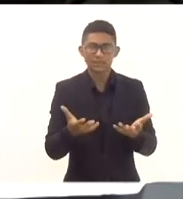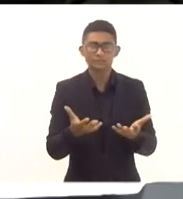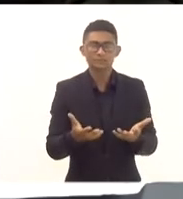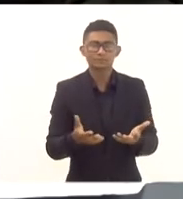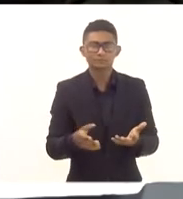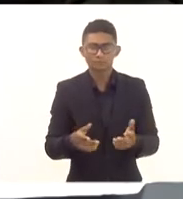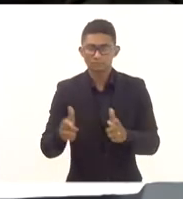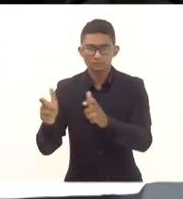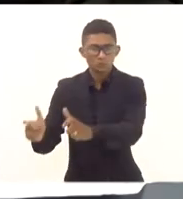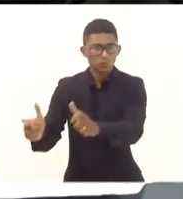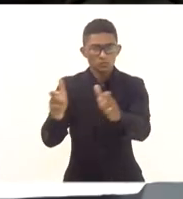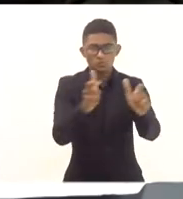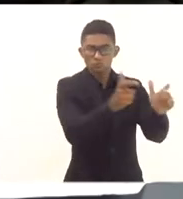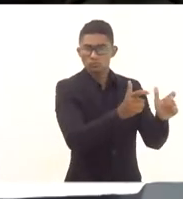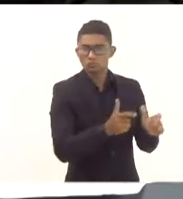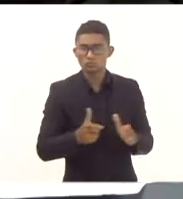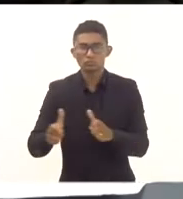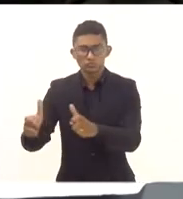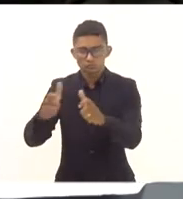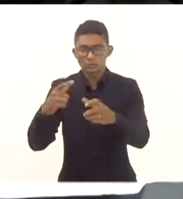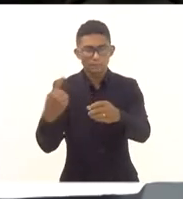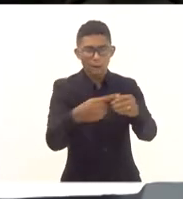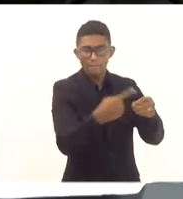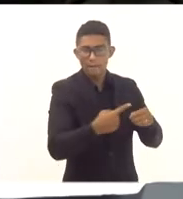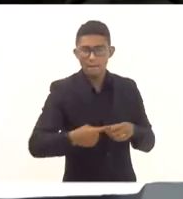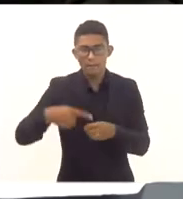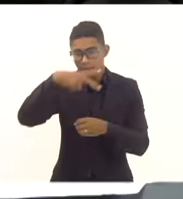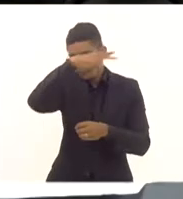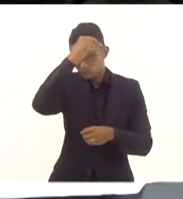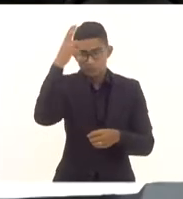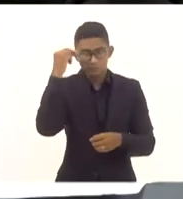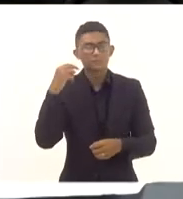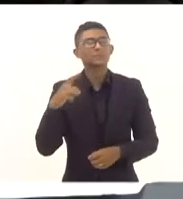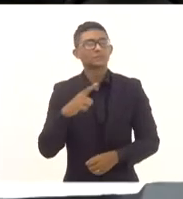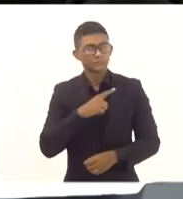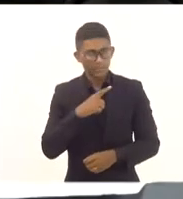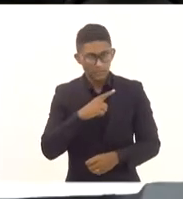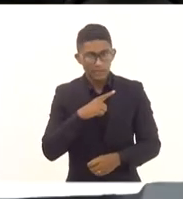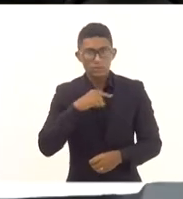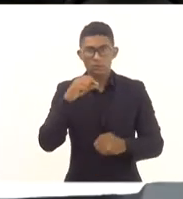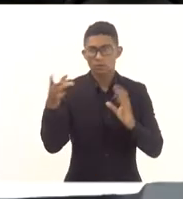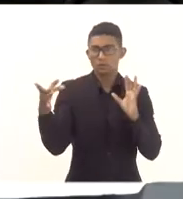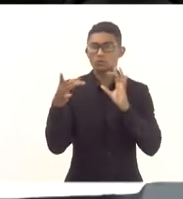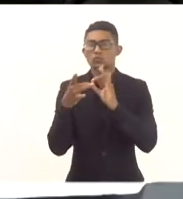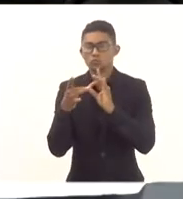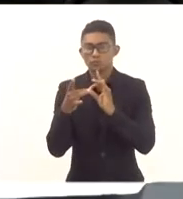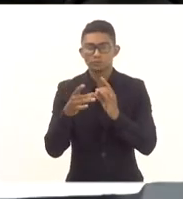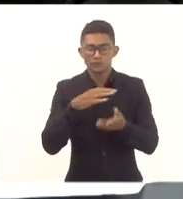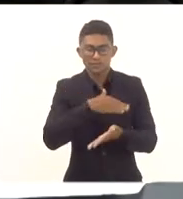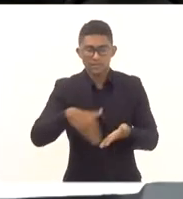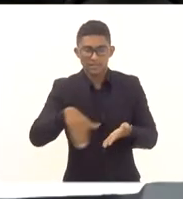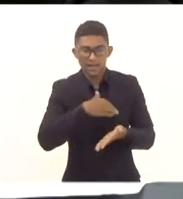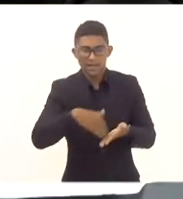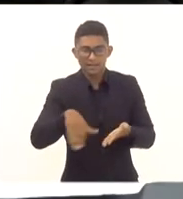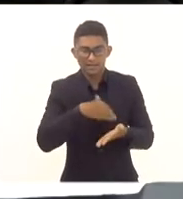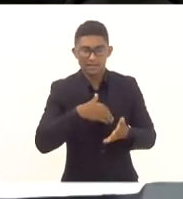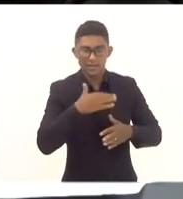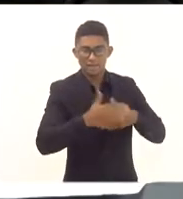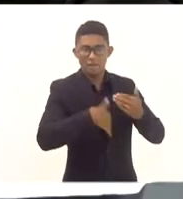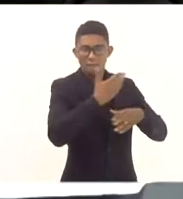né que a senhora falou tem os termos de cooperação que é feito entre a secretaria de desenvolvimento humano